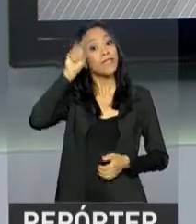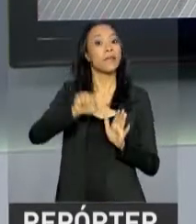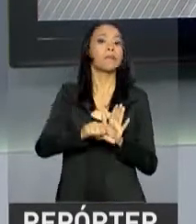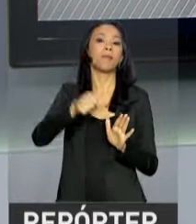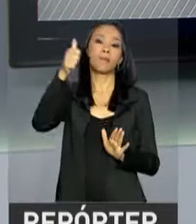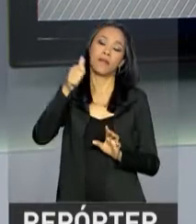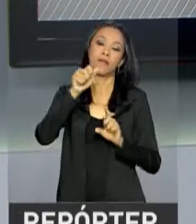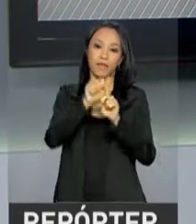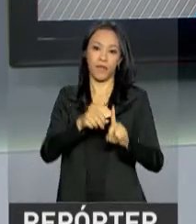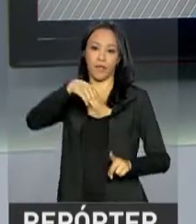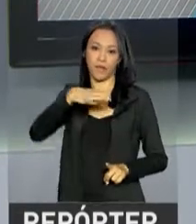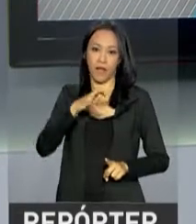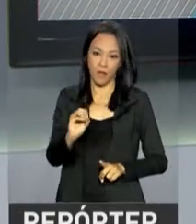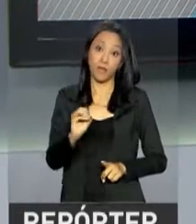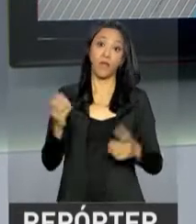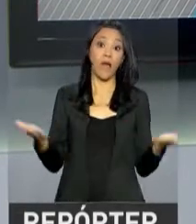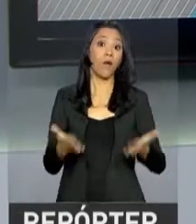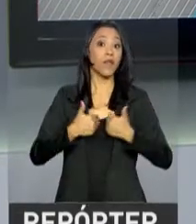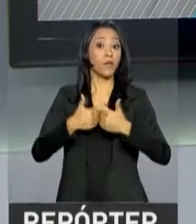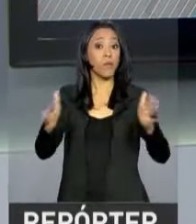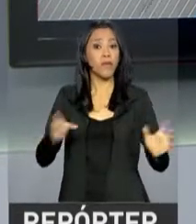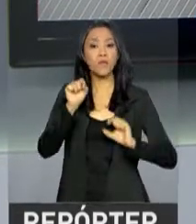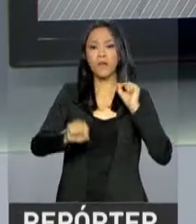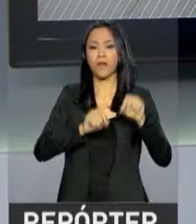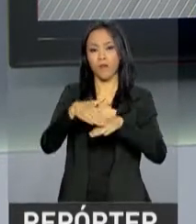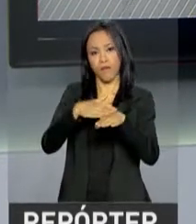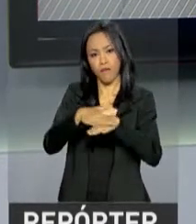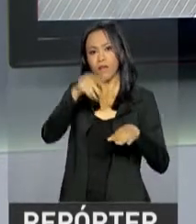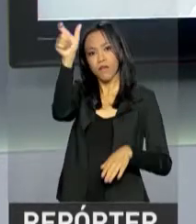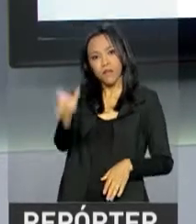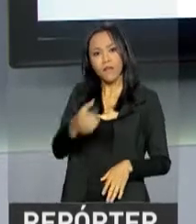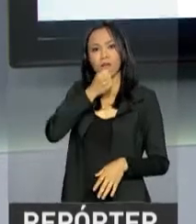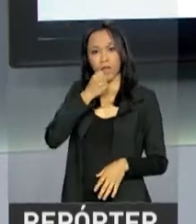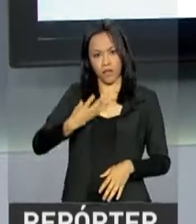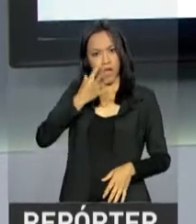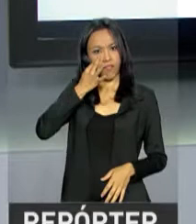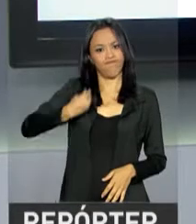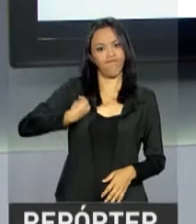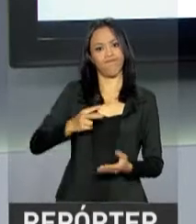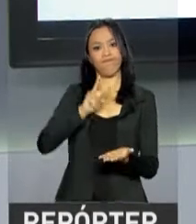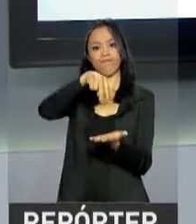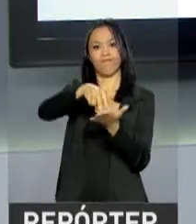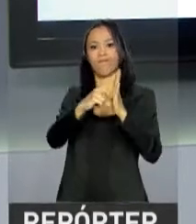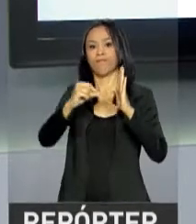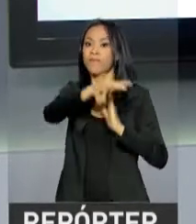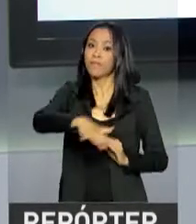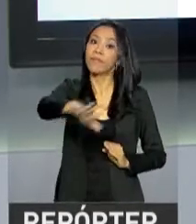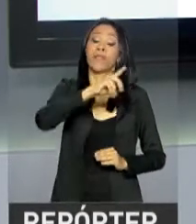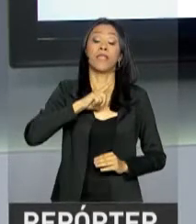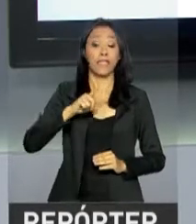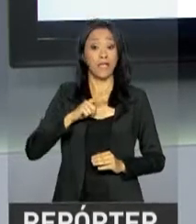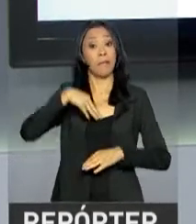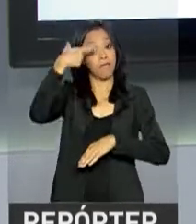de março a gente começa a sedição conversando ao vivo com a repórter luana karen que está no palácio do planalto e tem informações sobre a agenda